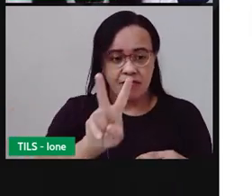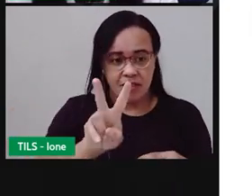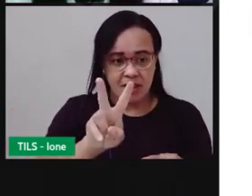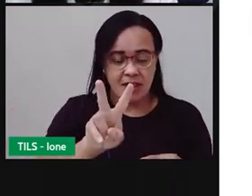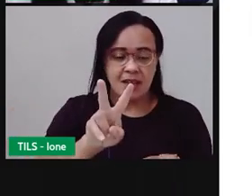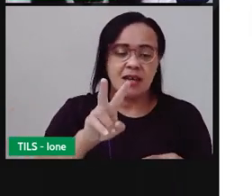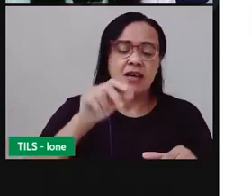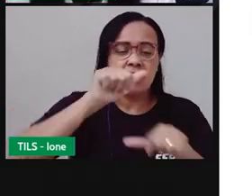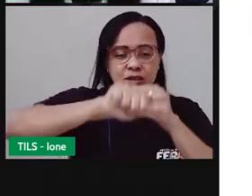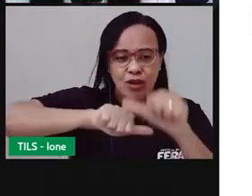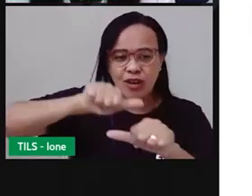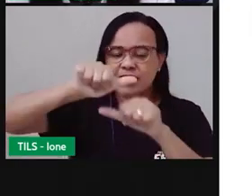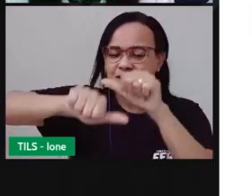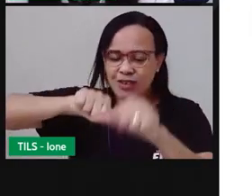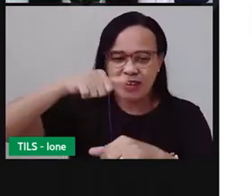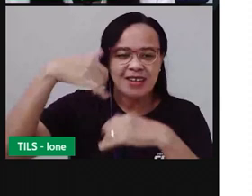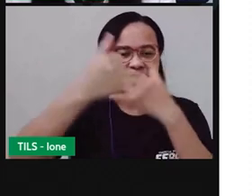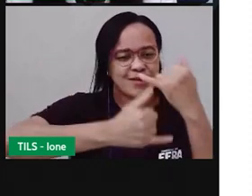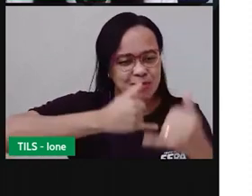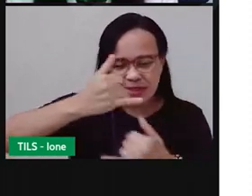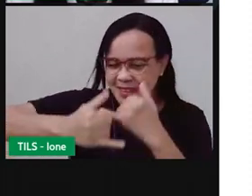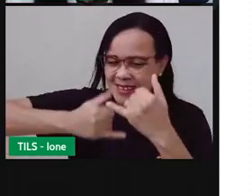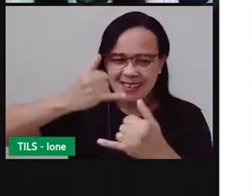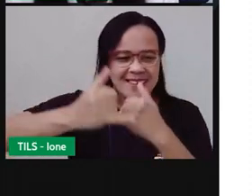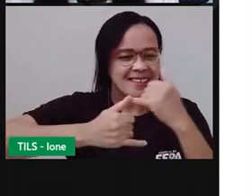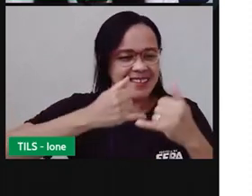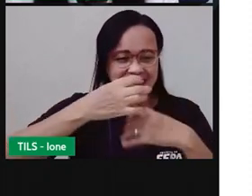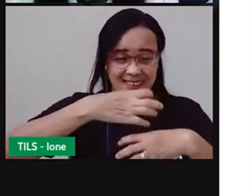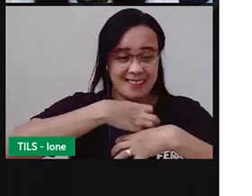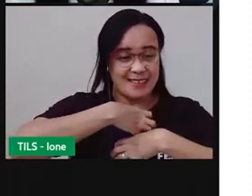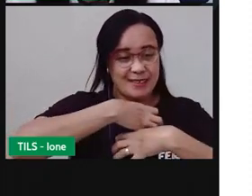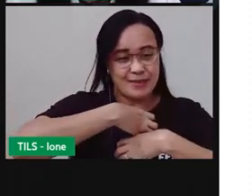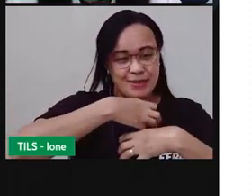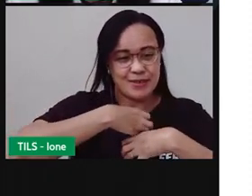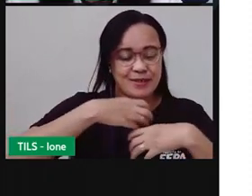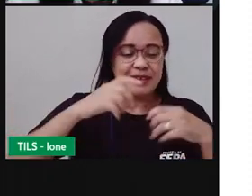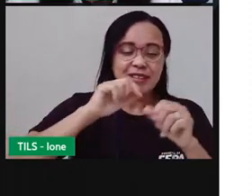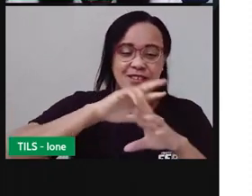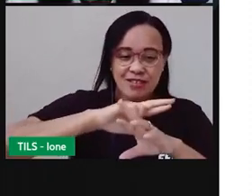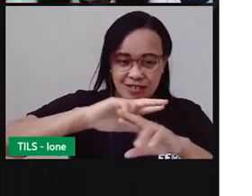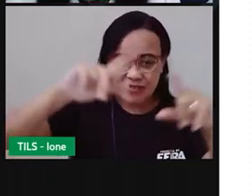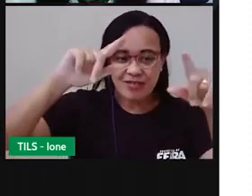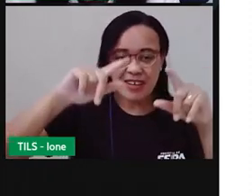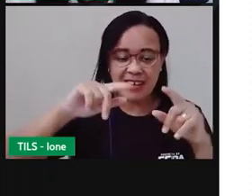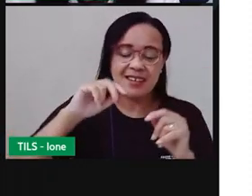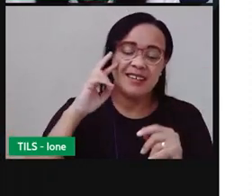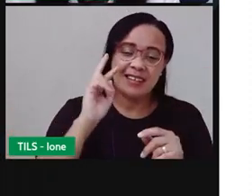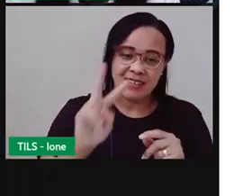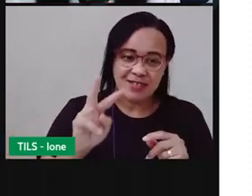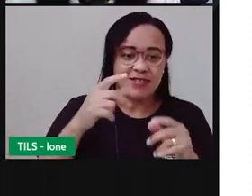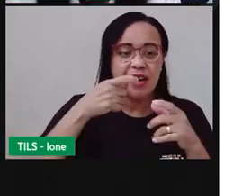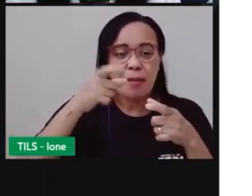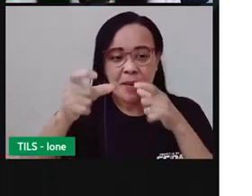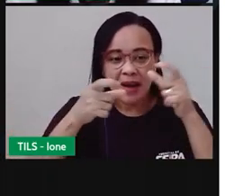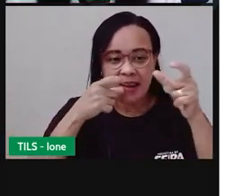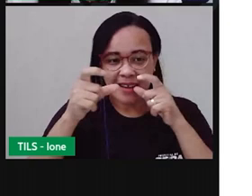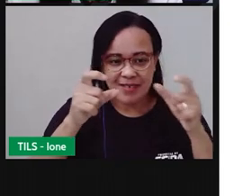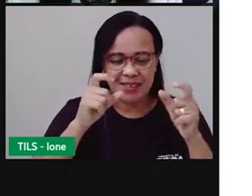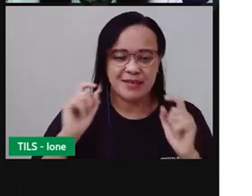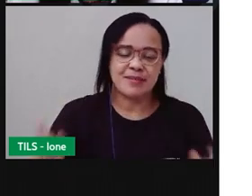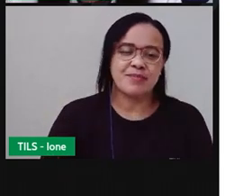vá trocando tá brincando aí com som diferente que vão ser produzidos pelas palavras